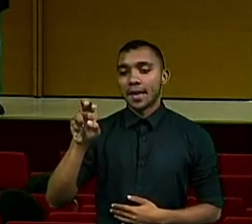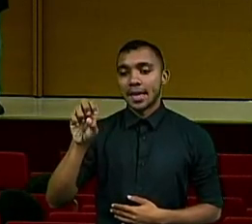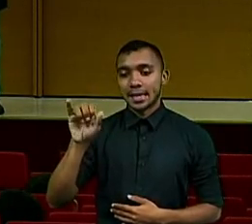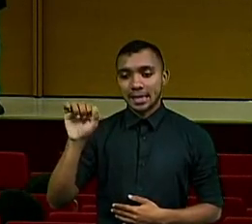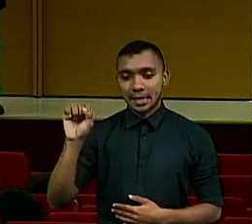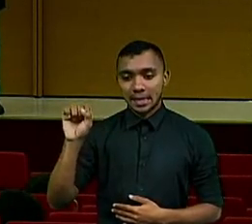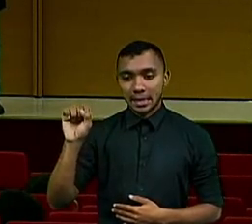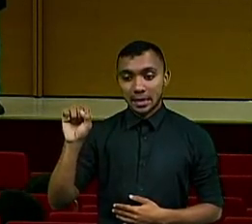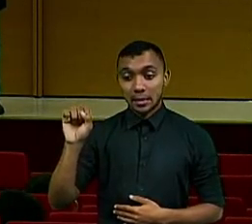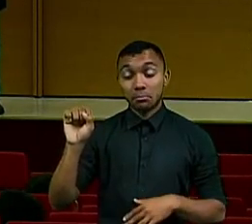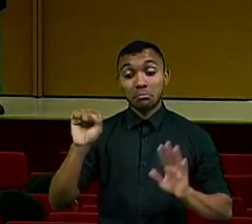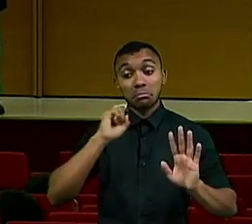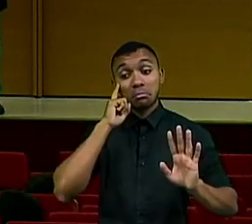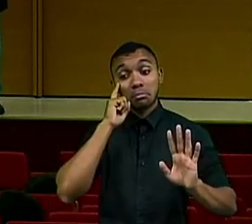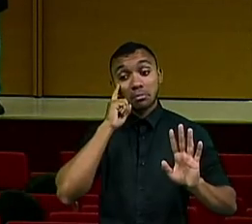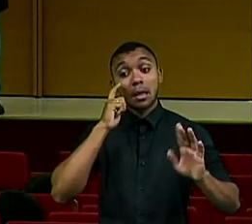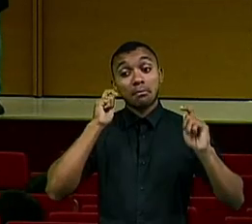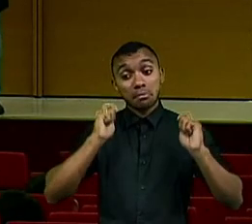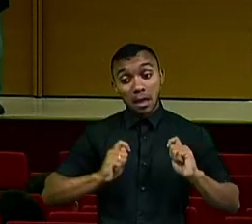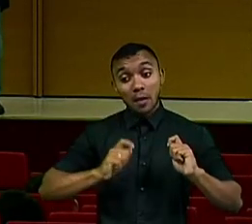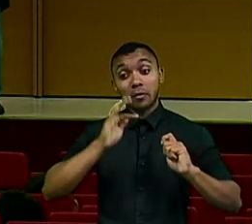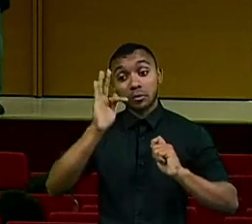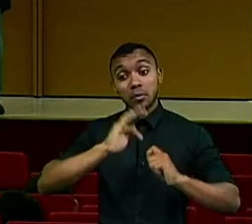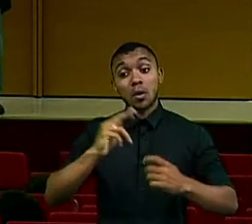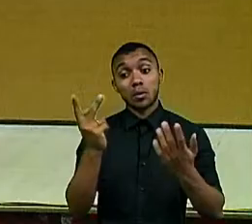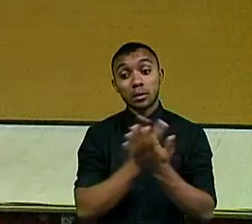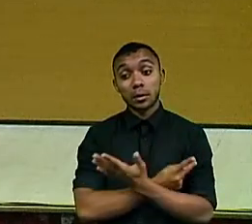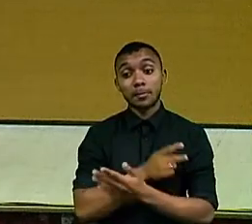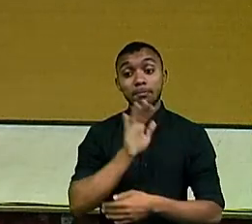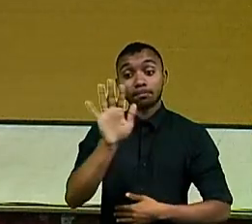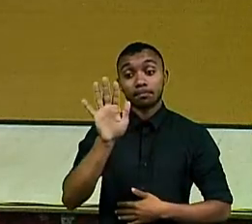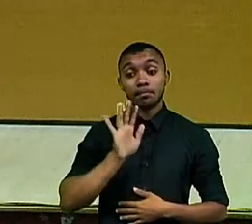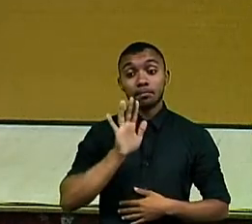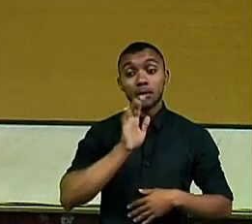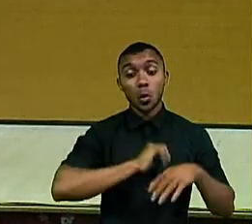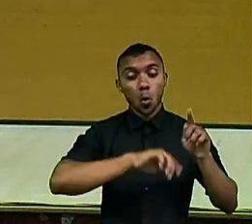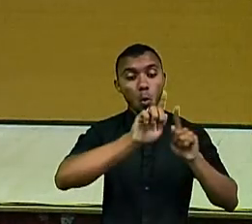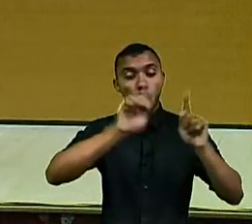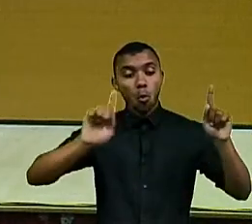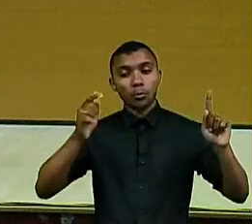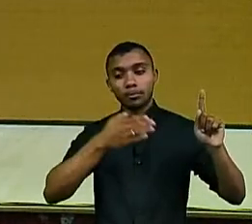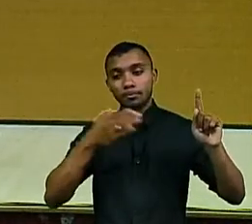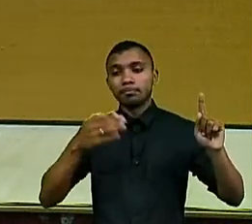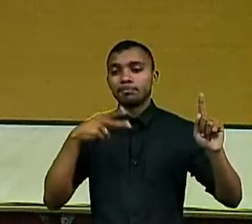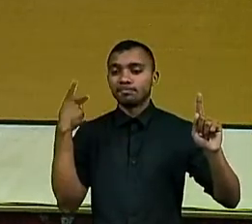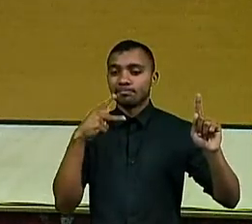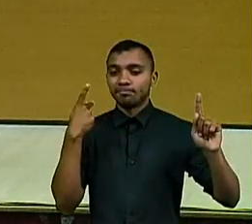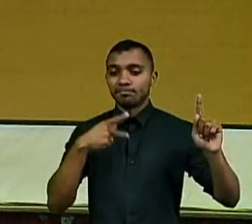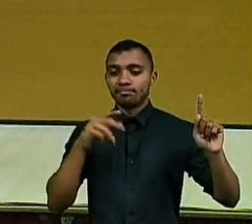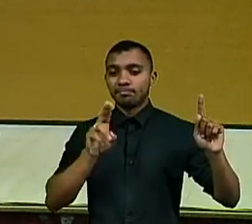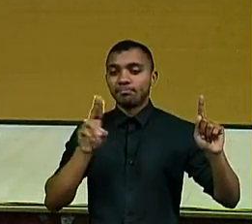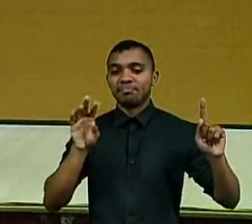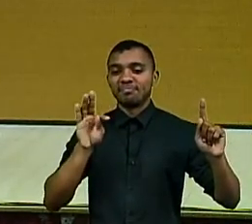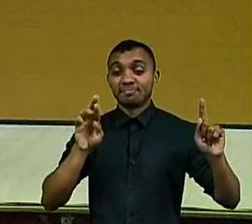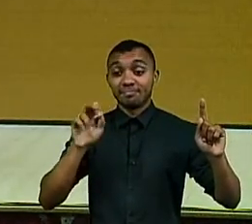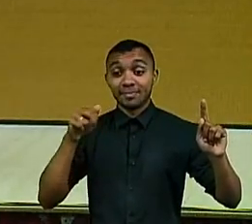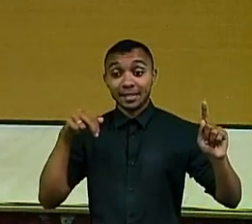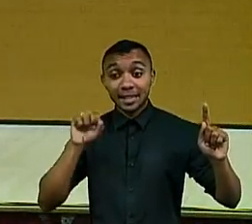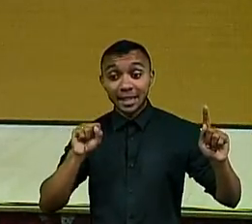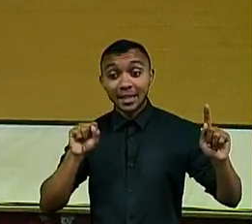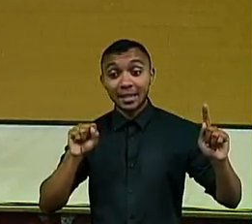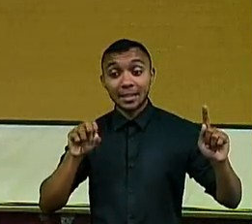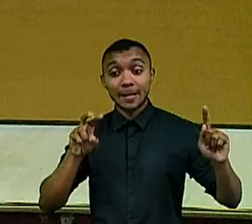o que acontece que pode acontecer com ela agora a onda por ser transversal ela pode ser